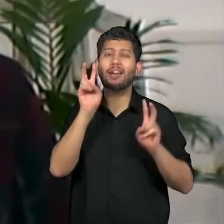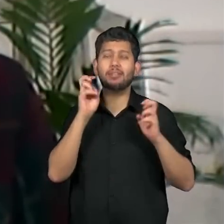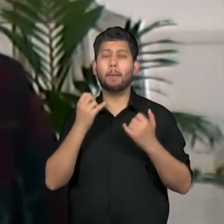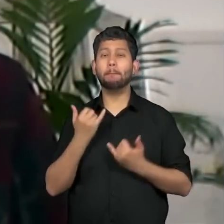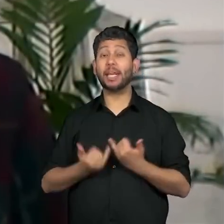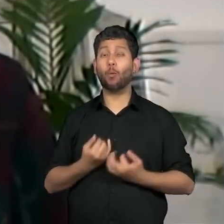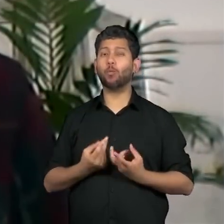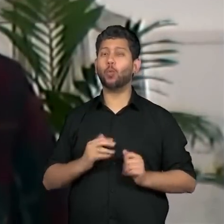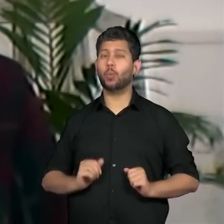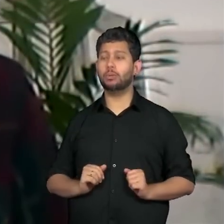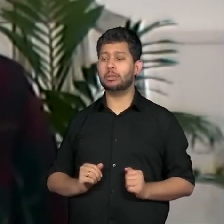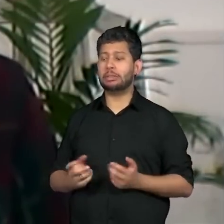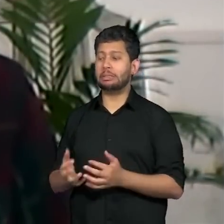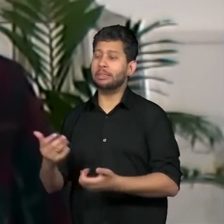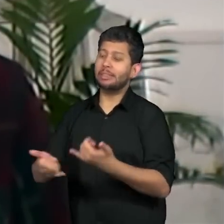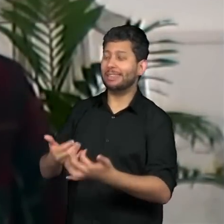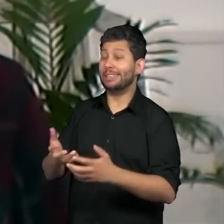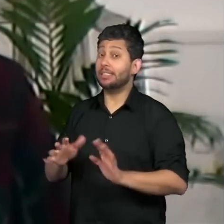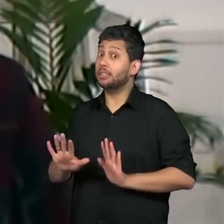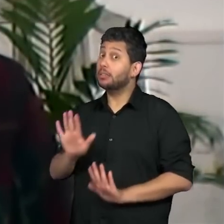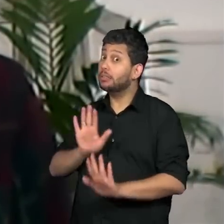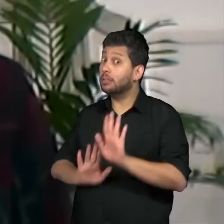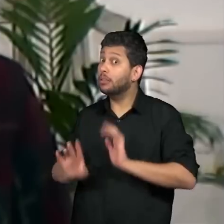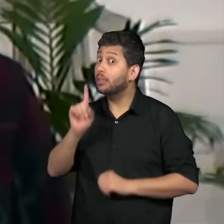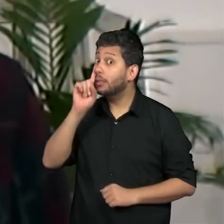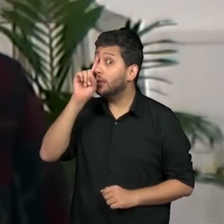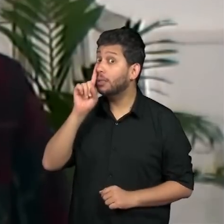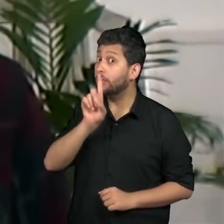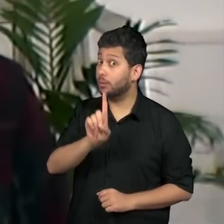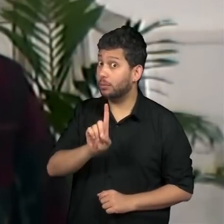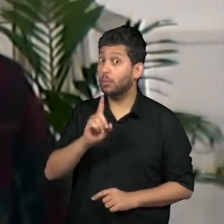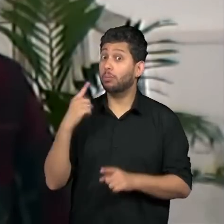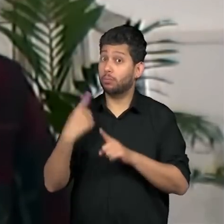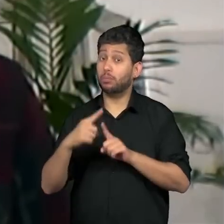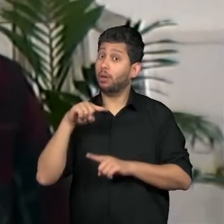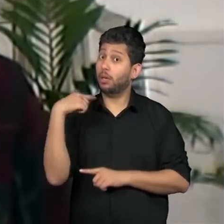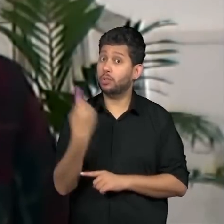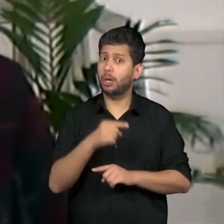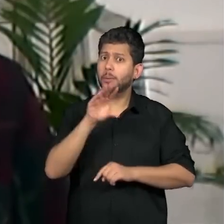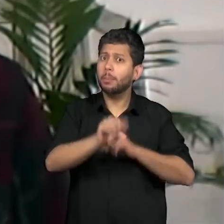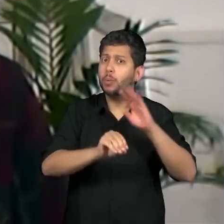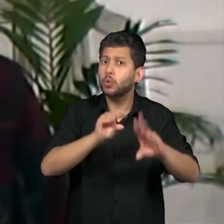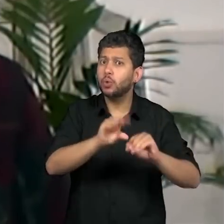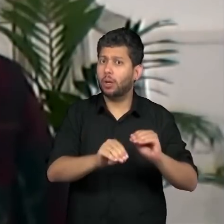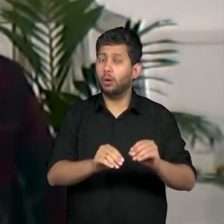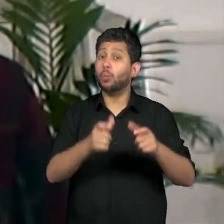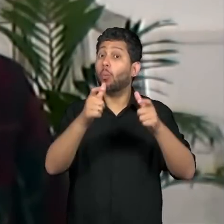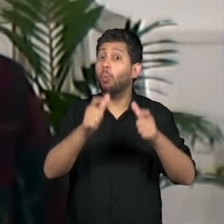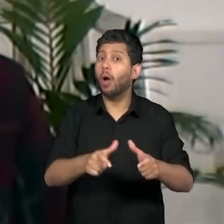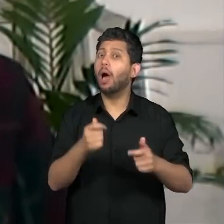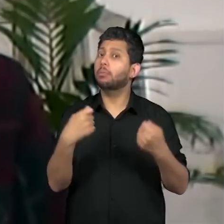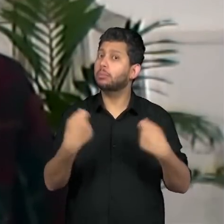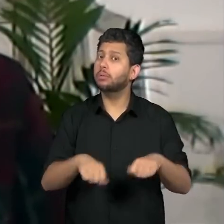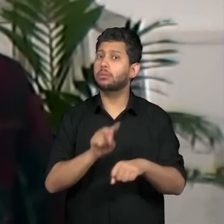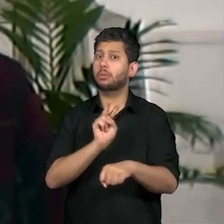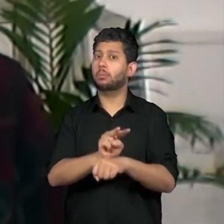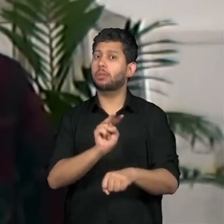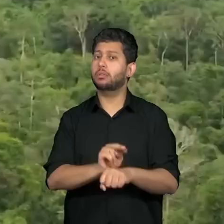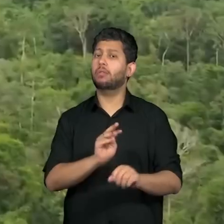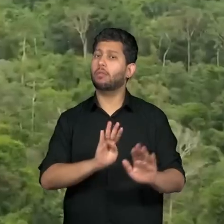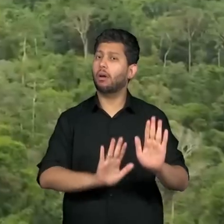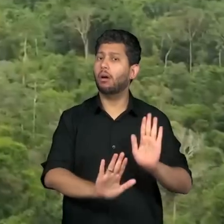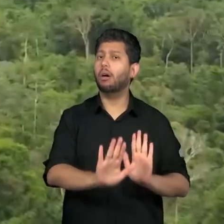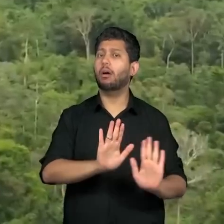fogo. Nós estamos interferindo muito em um ambiente que deveria ser deixado